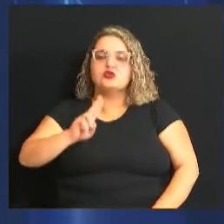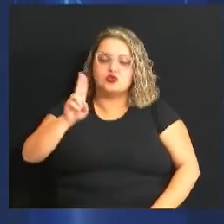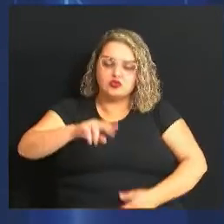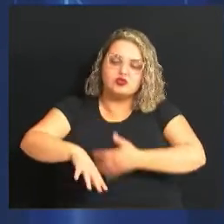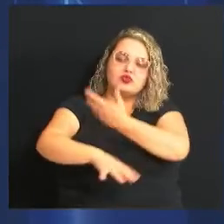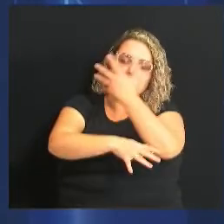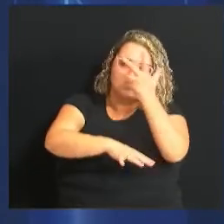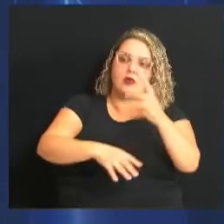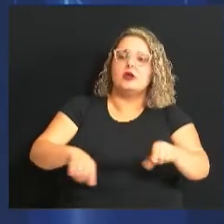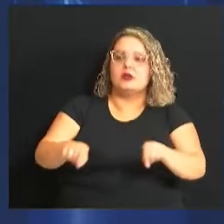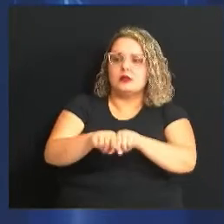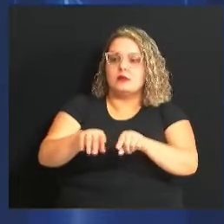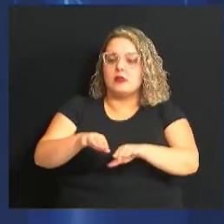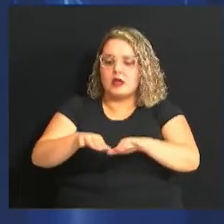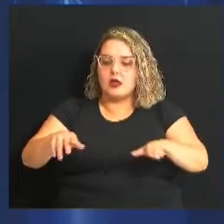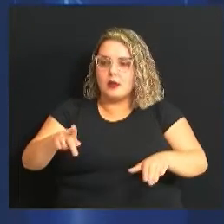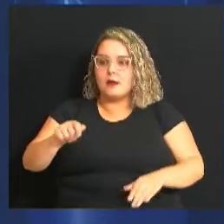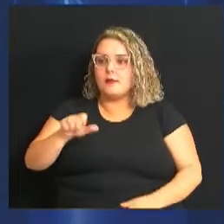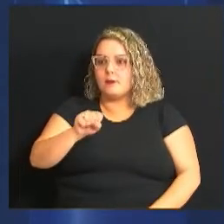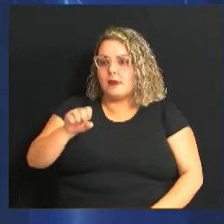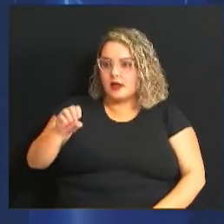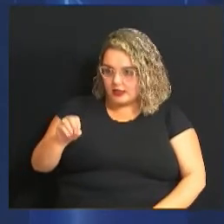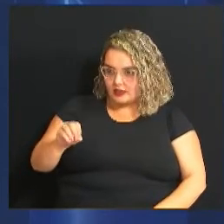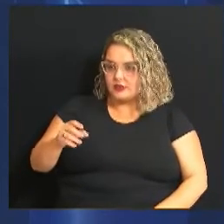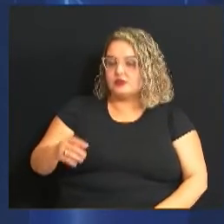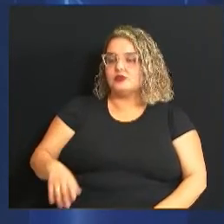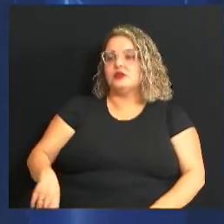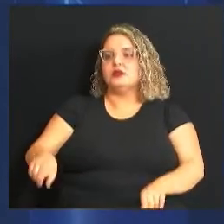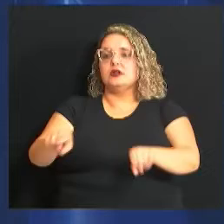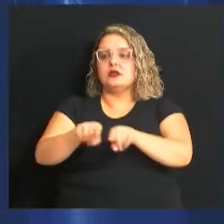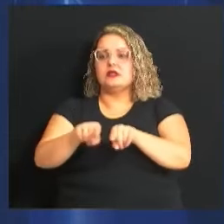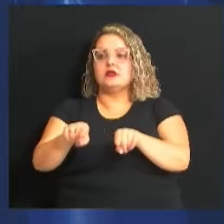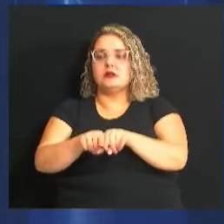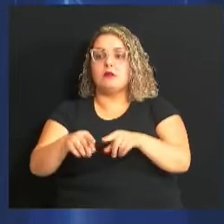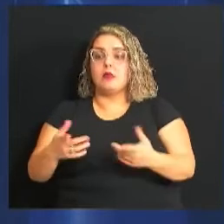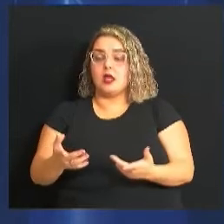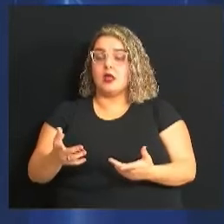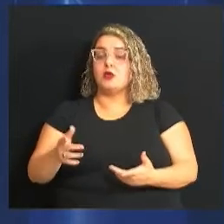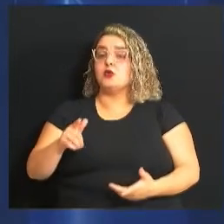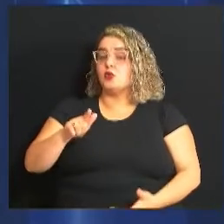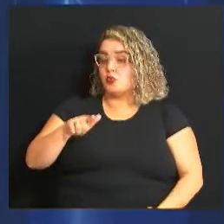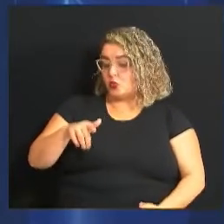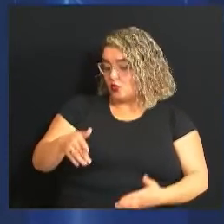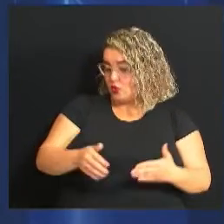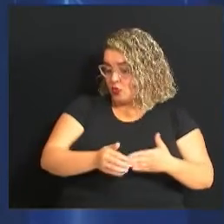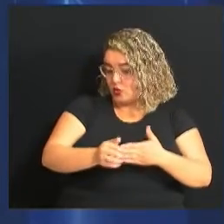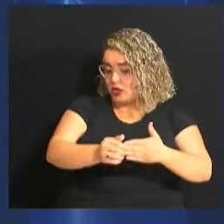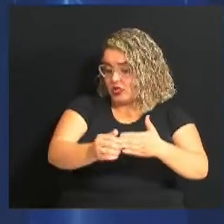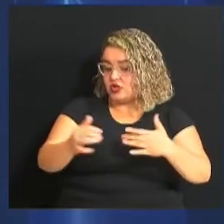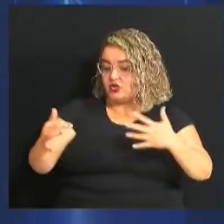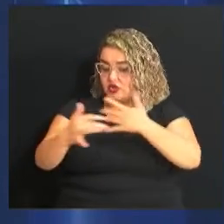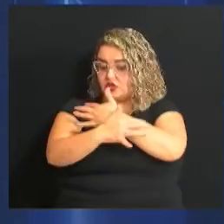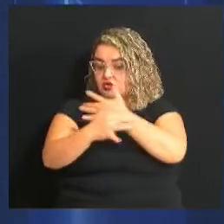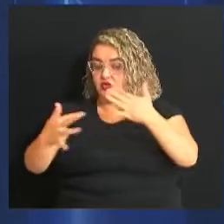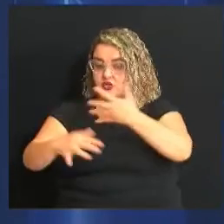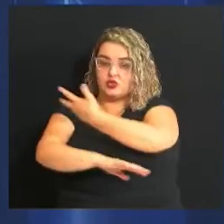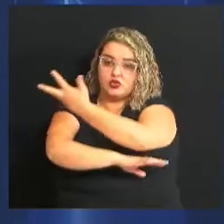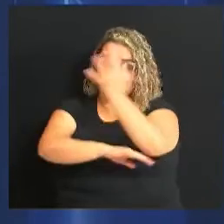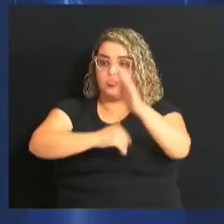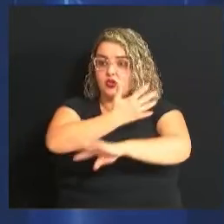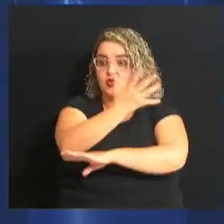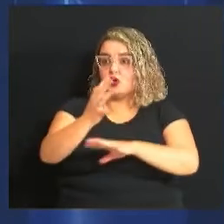Municipal, que também é chamado de Palácio dos Jequitibás. E nesse guia da arborização urbana que eu mencionei, tem